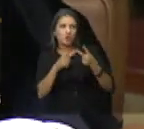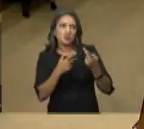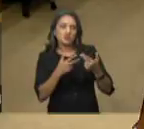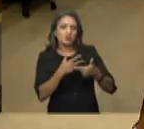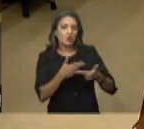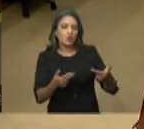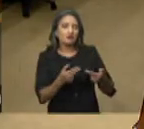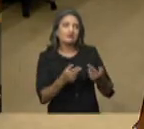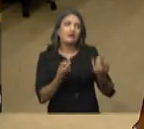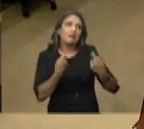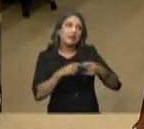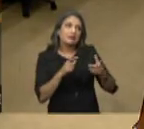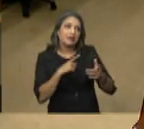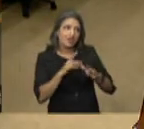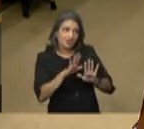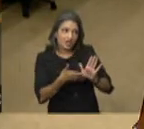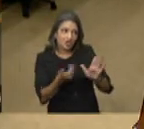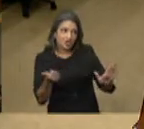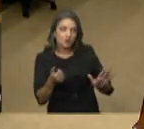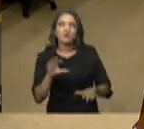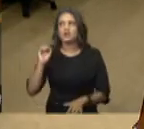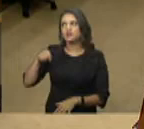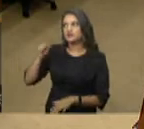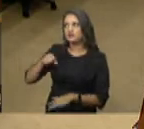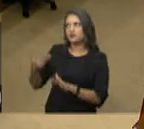a observação feita